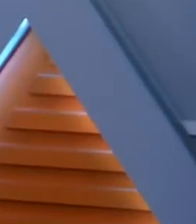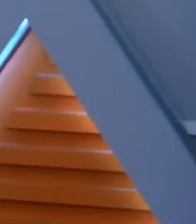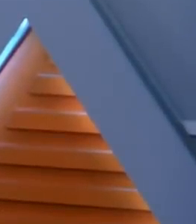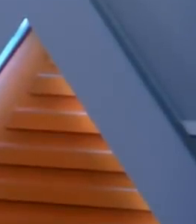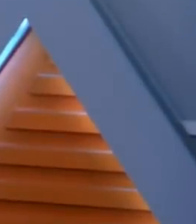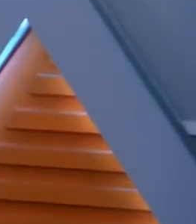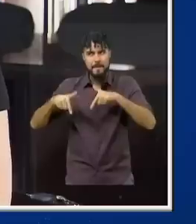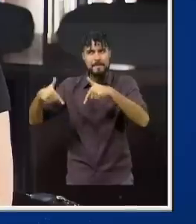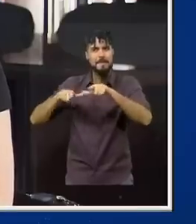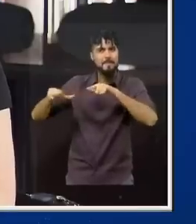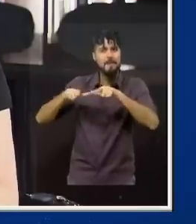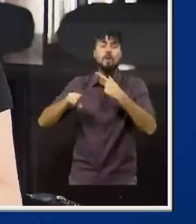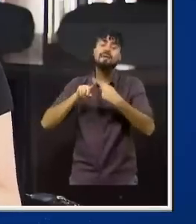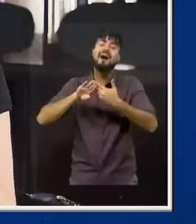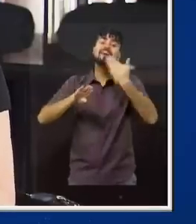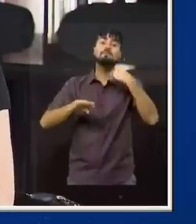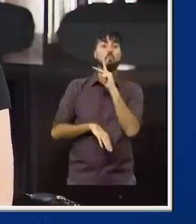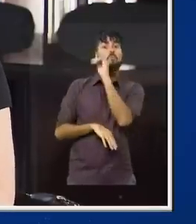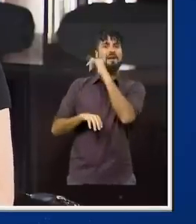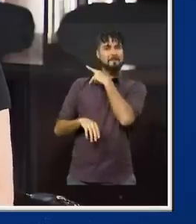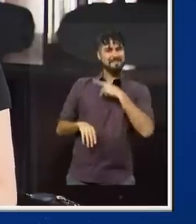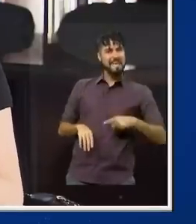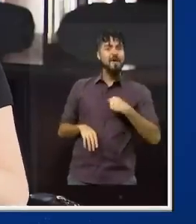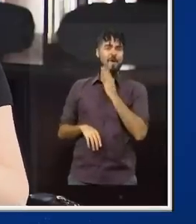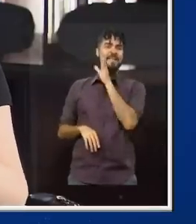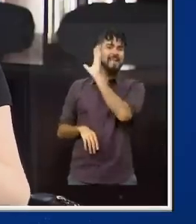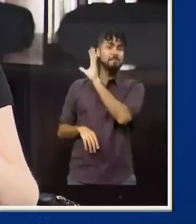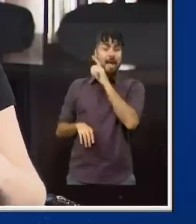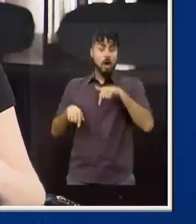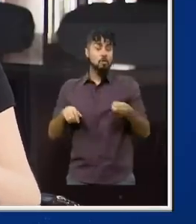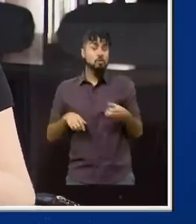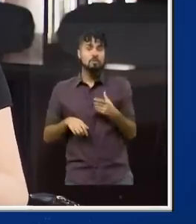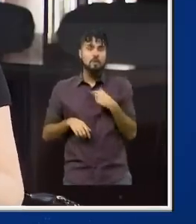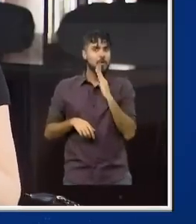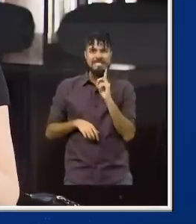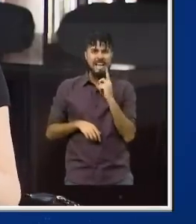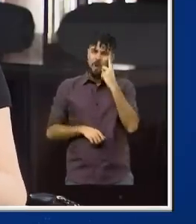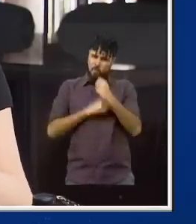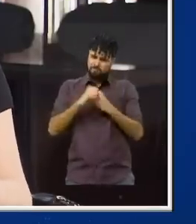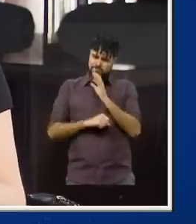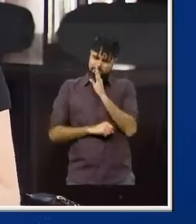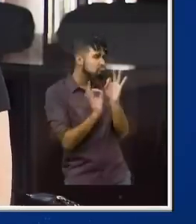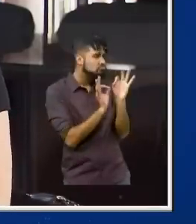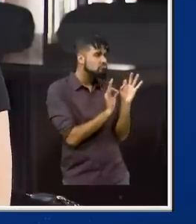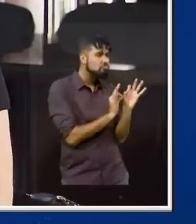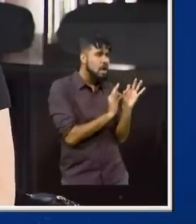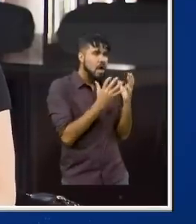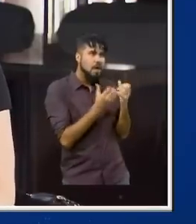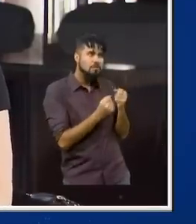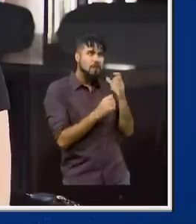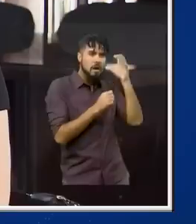com a cor que Aliás o controla e sai de lá não ela convive com o Renan Calheiros